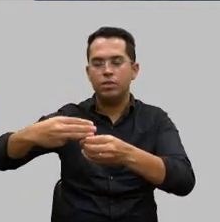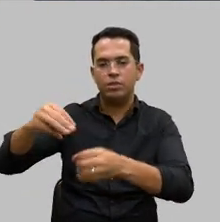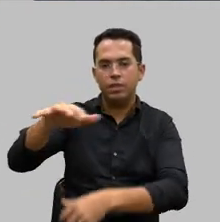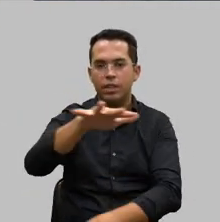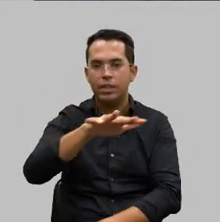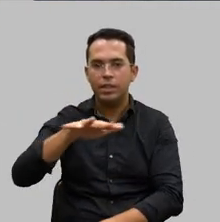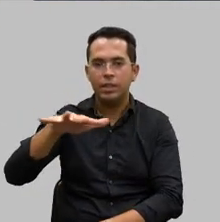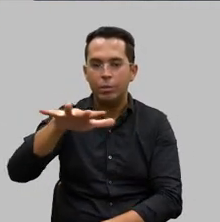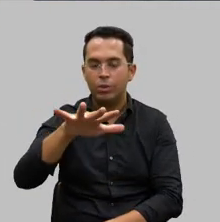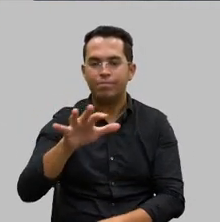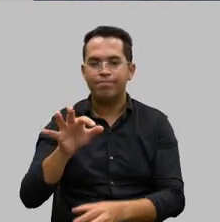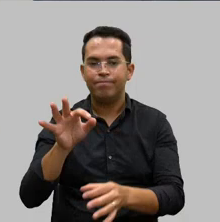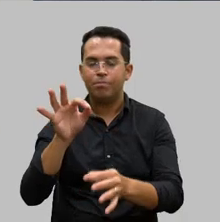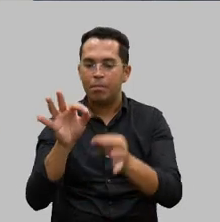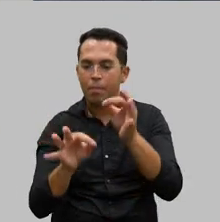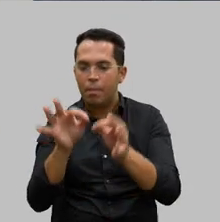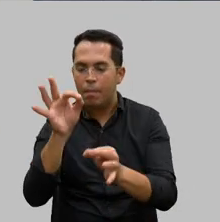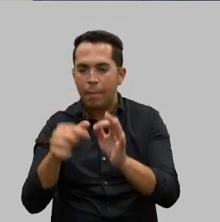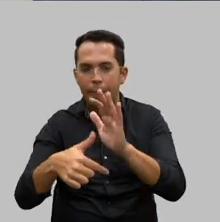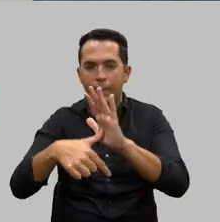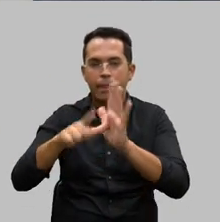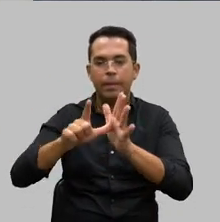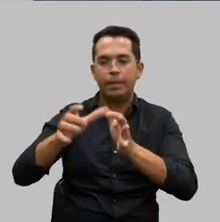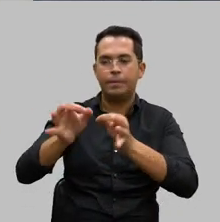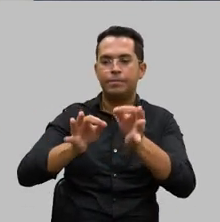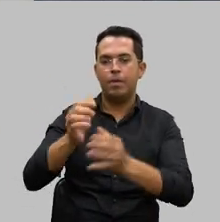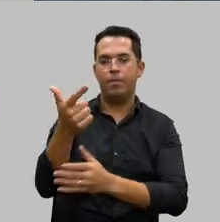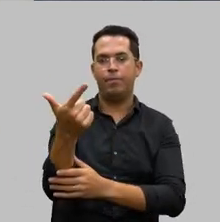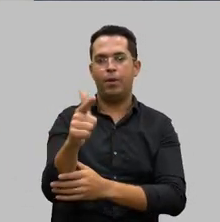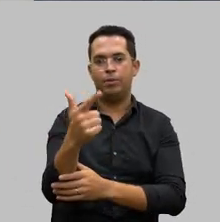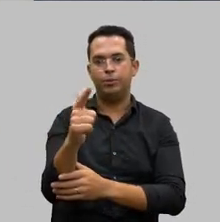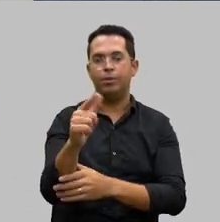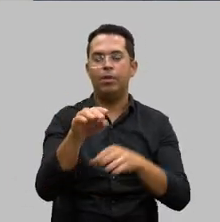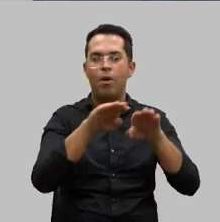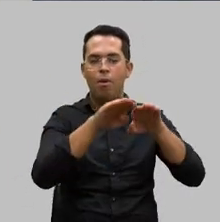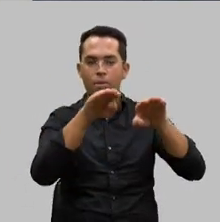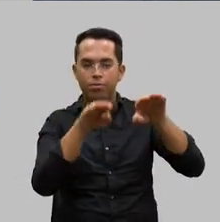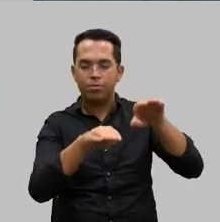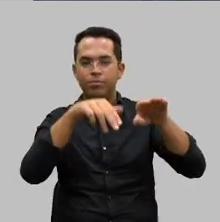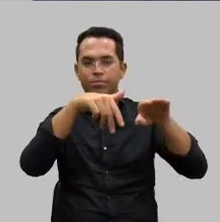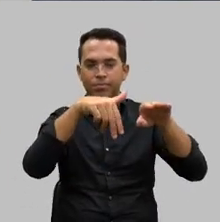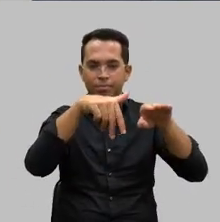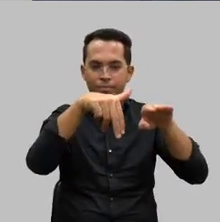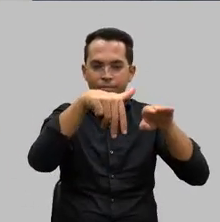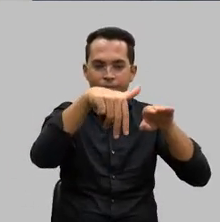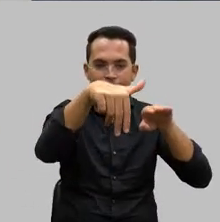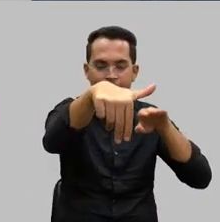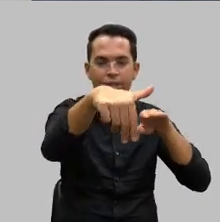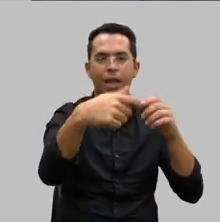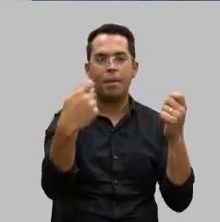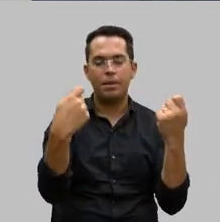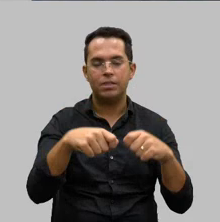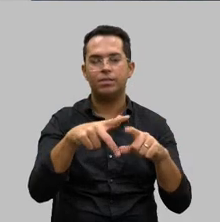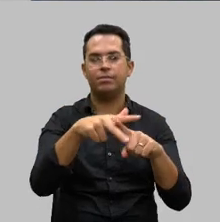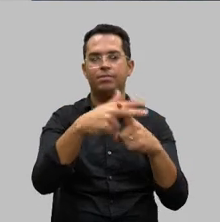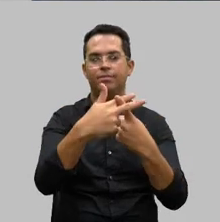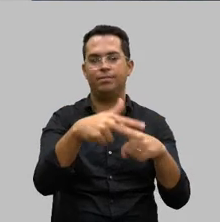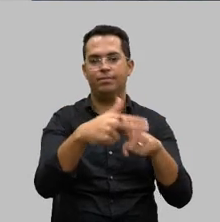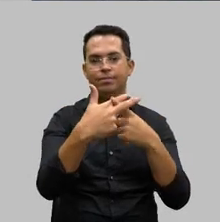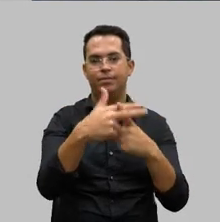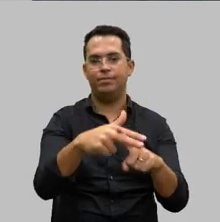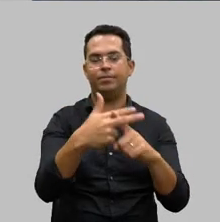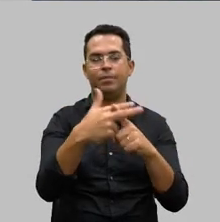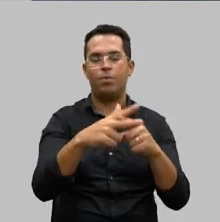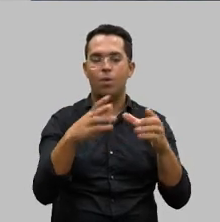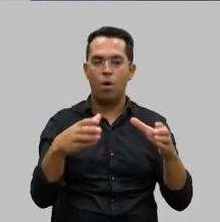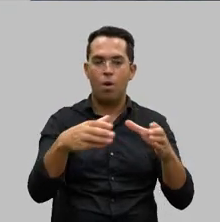vias né Principalmente as calçadas realmente ela não tem acessibilidade necessária principalmente pros deficientes nós